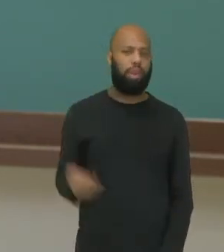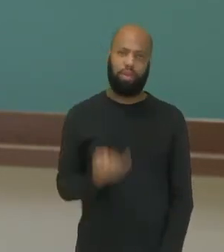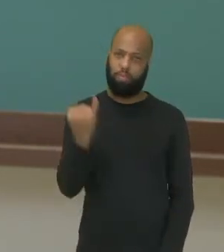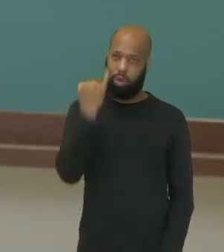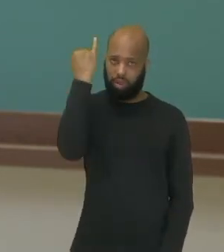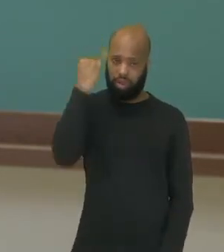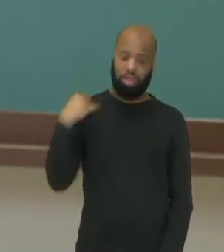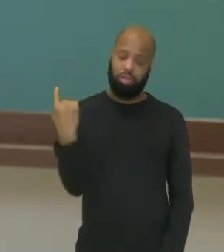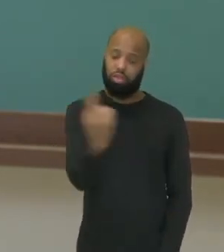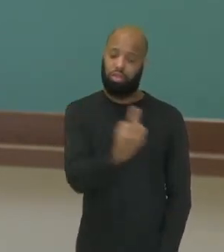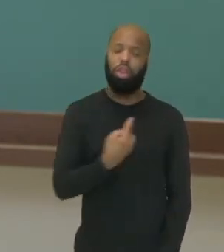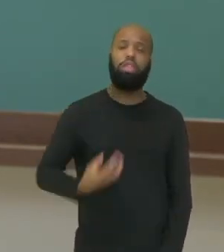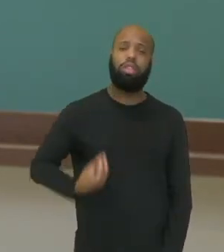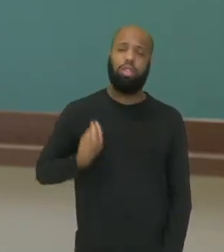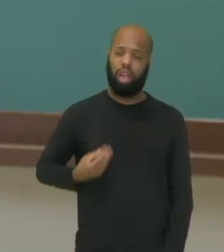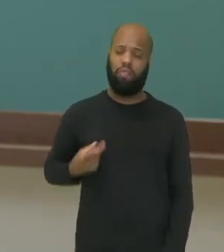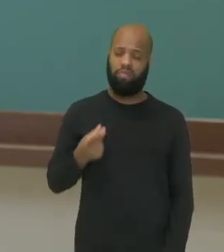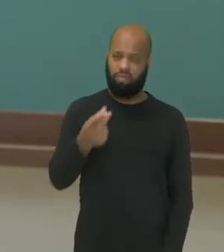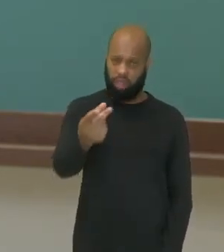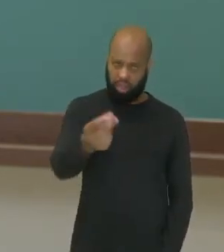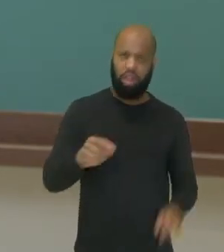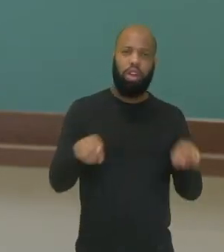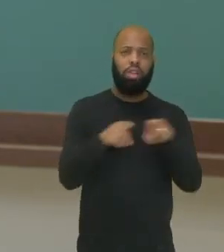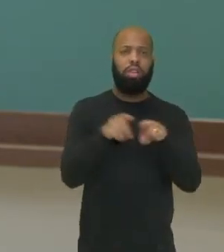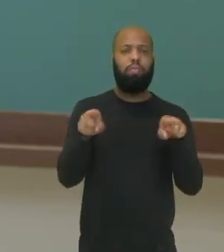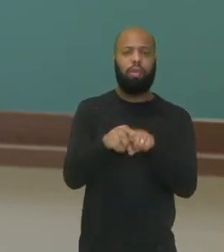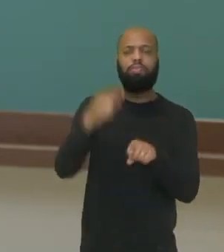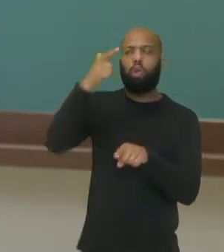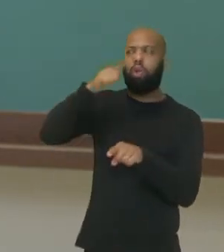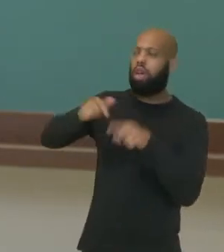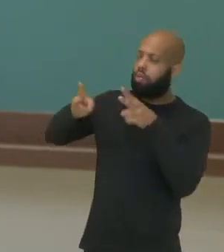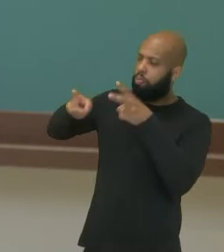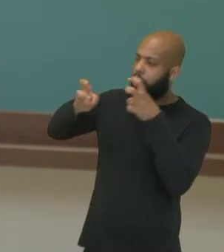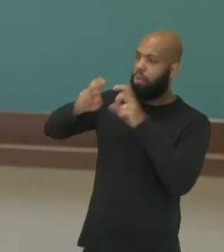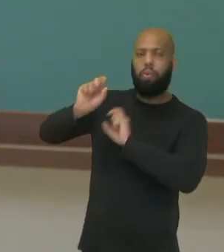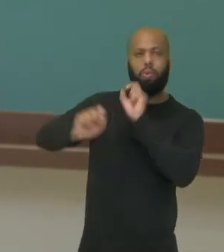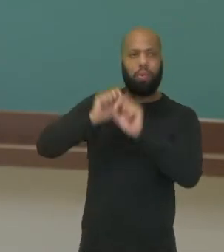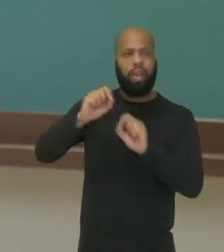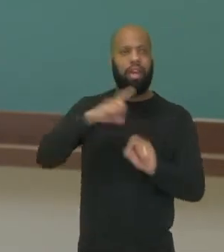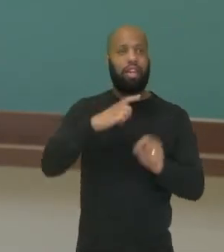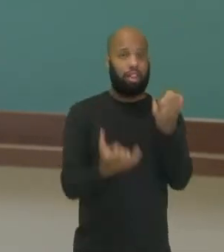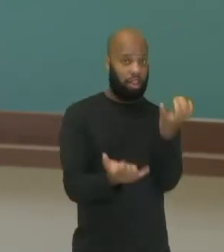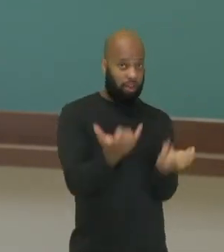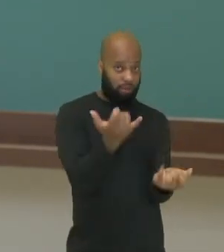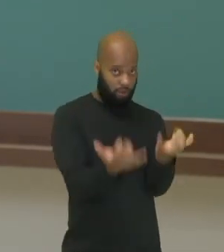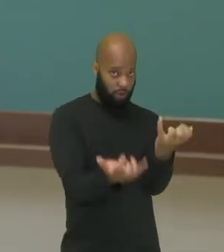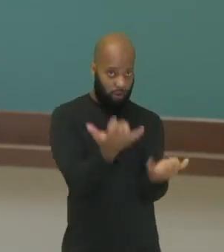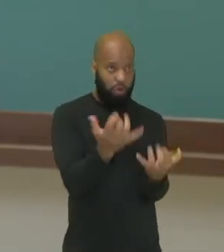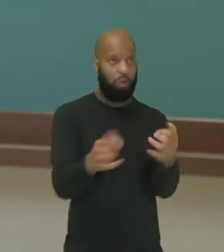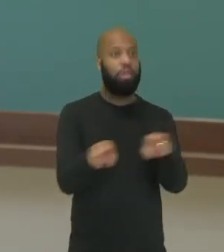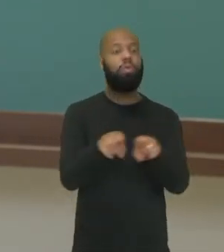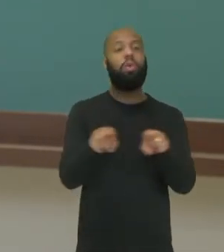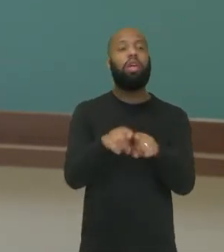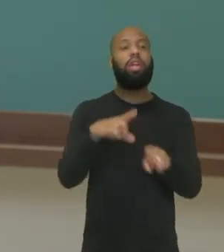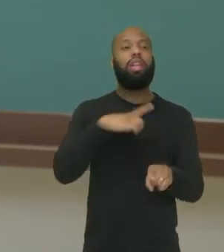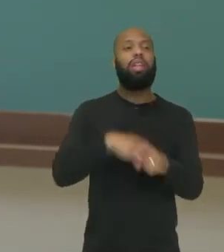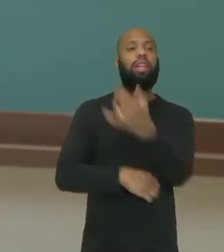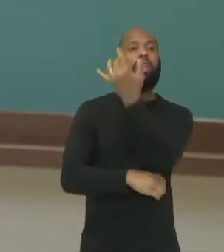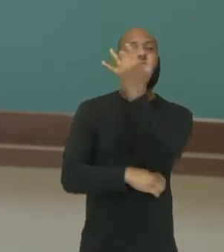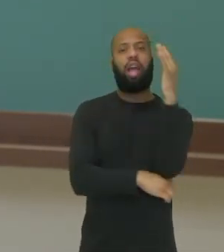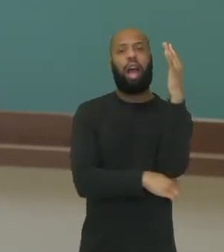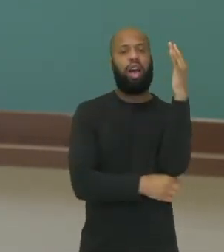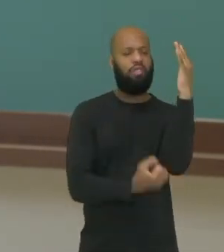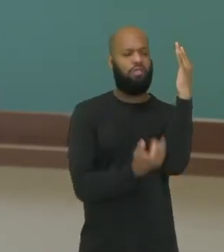nossa sobrevivência, né? E também a gente observa aqui, né, queimadas, né, árvores, a vegetação